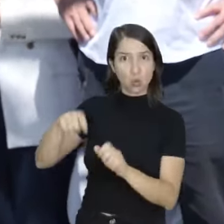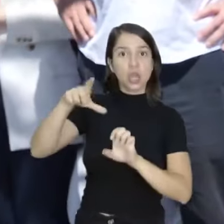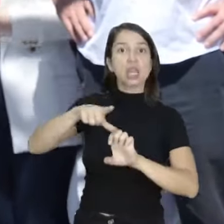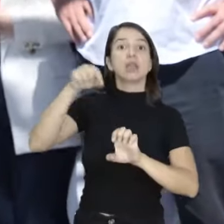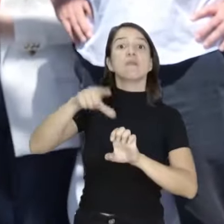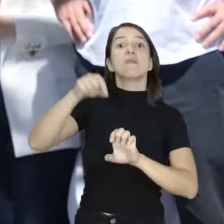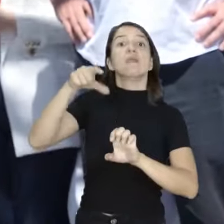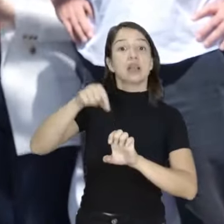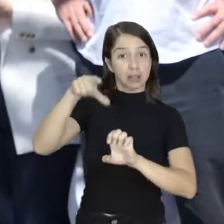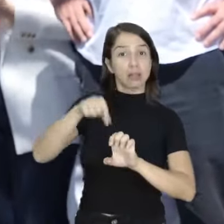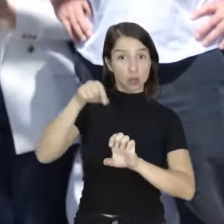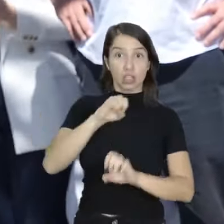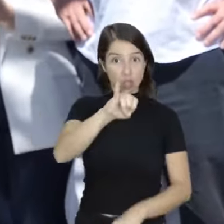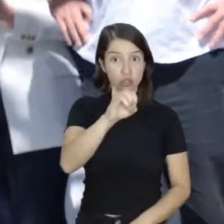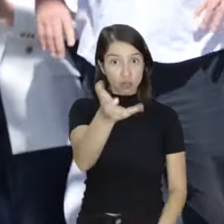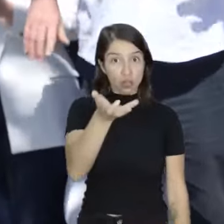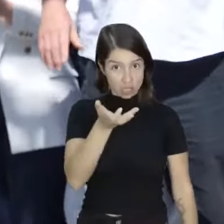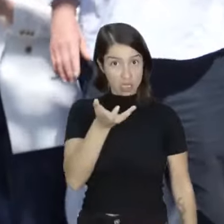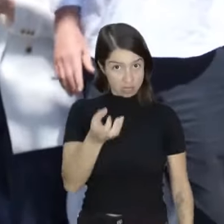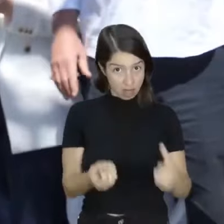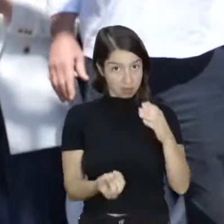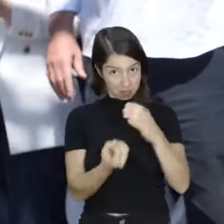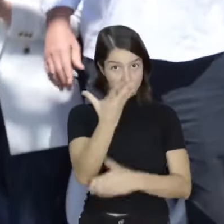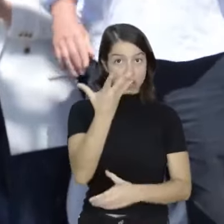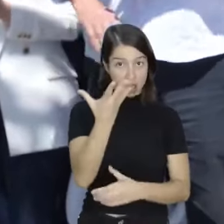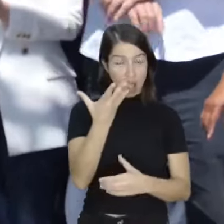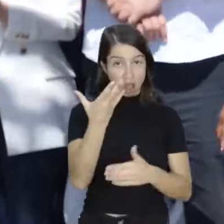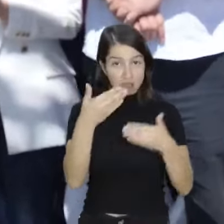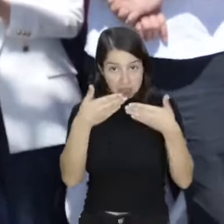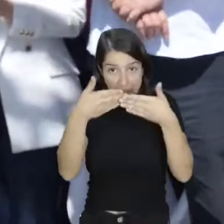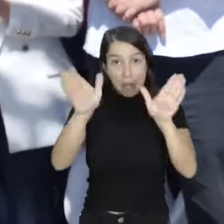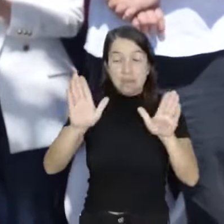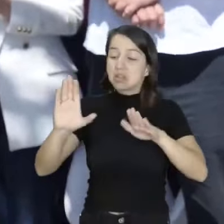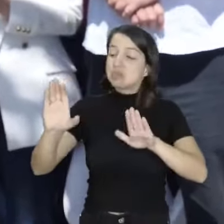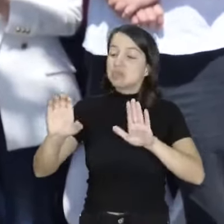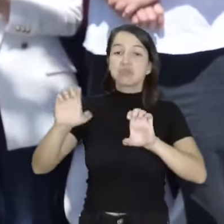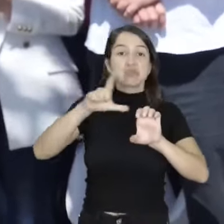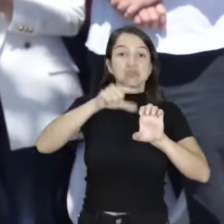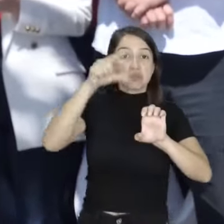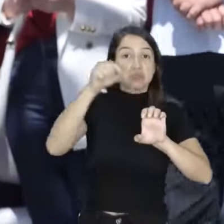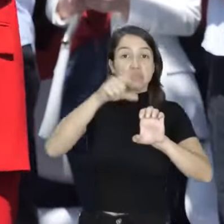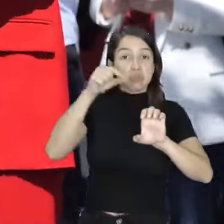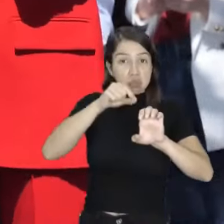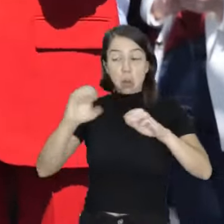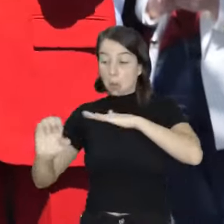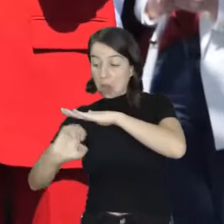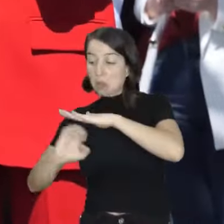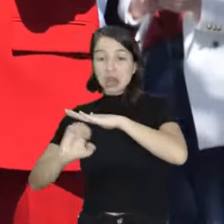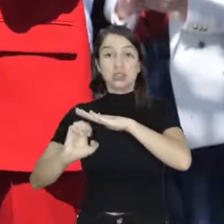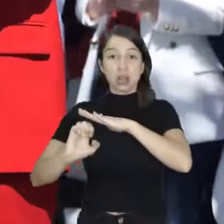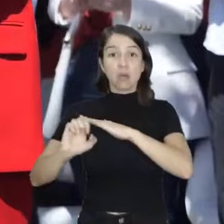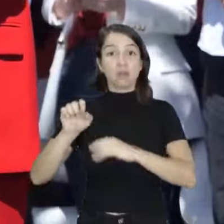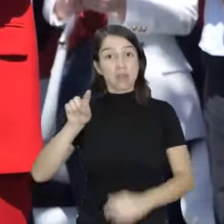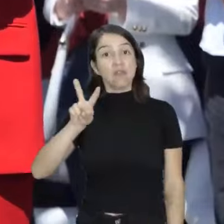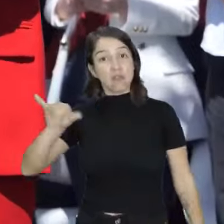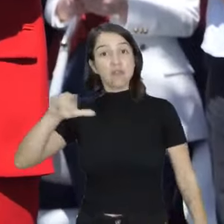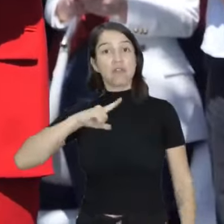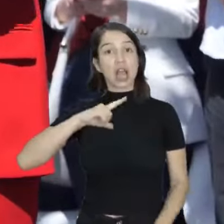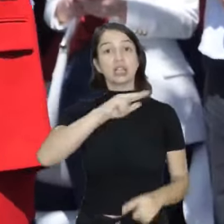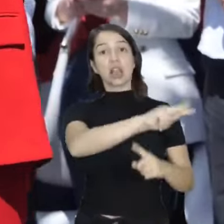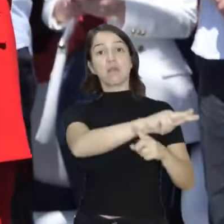vai encontrar crédito para você tocar na vida. E a gente vai criar um fundo garantidor para que, se o companheiro não